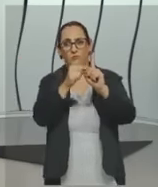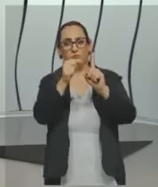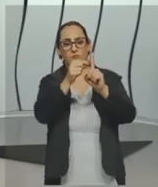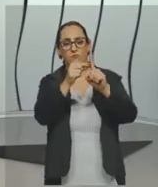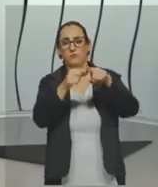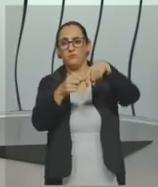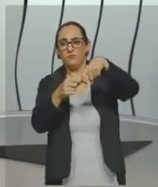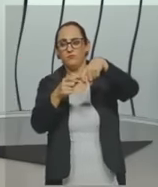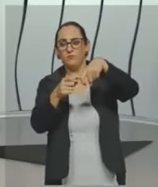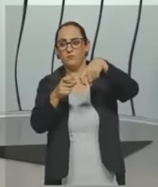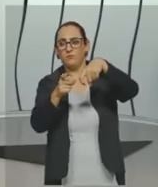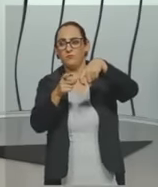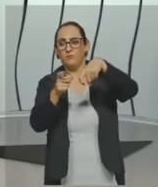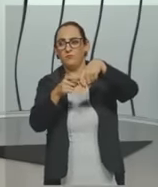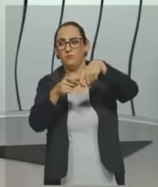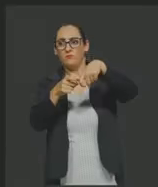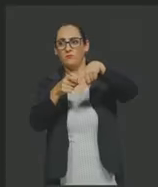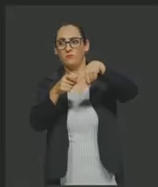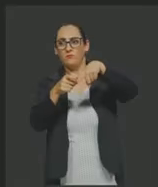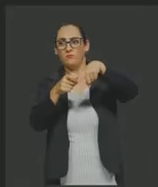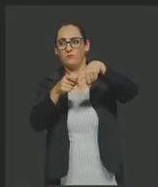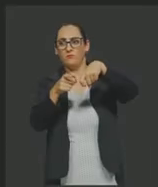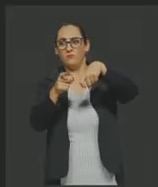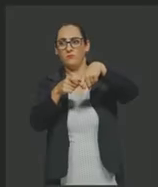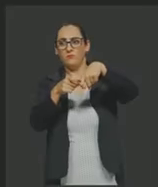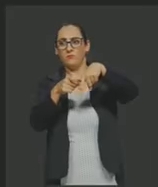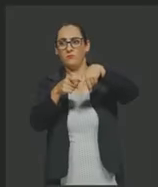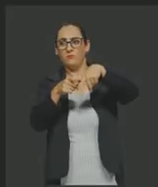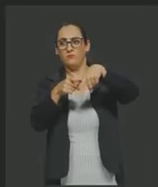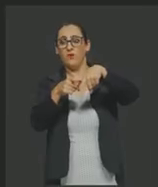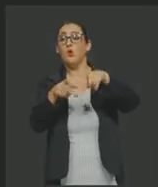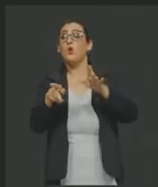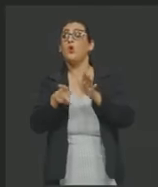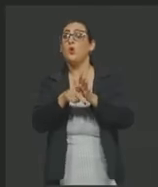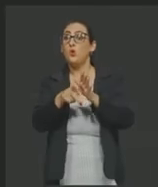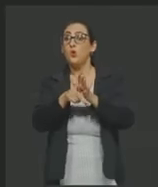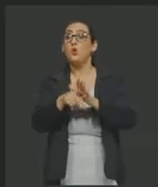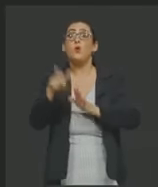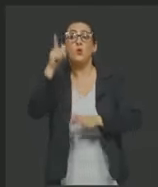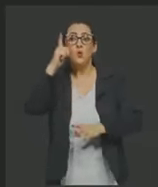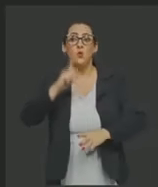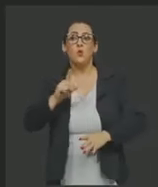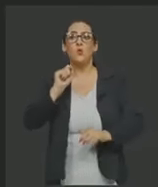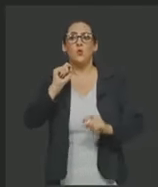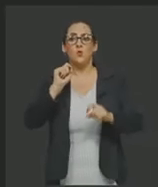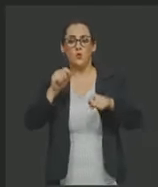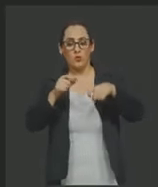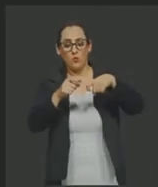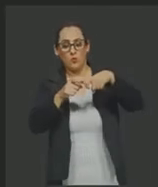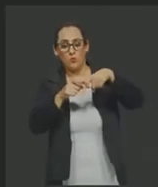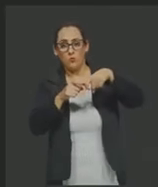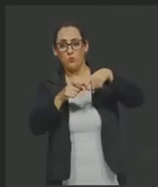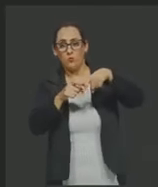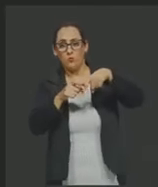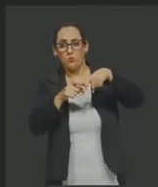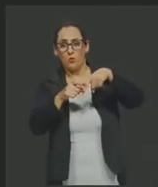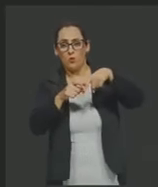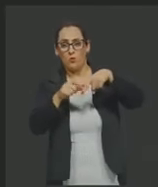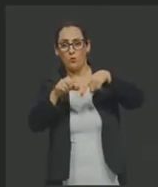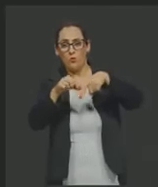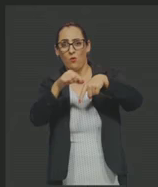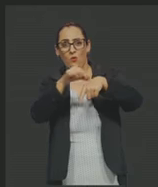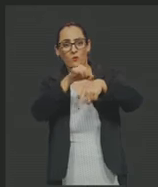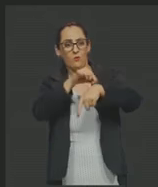um martelinho, esse impulso vai até a medula, tá? Pelo corpo celular